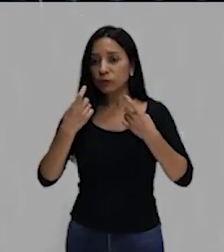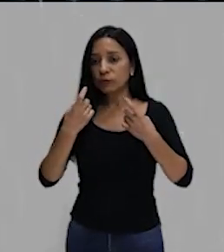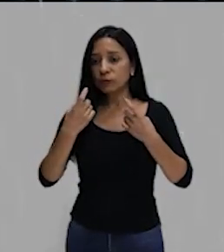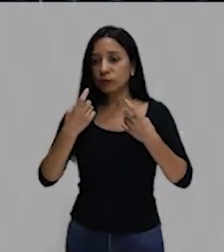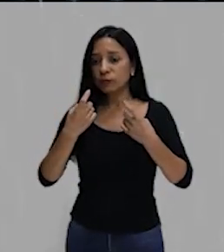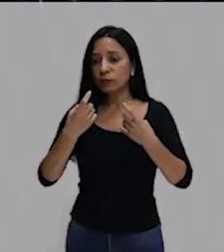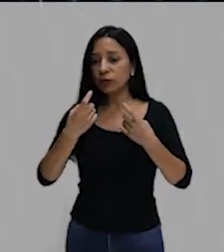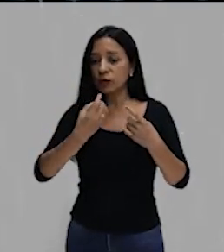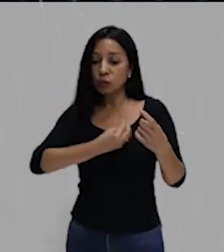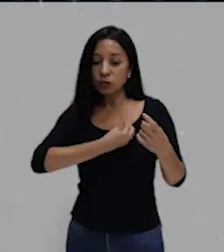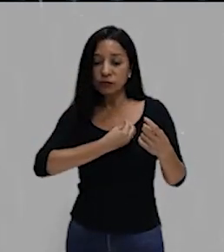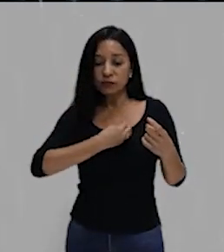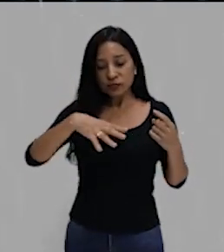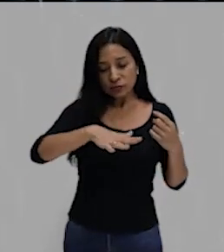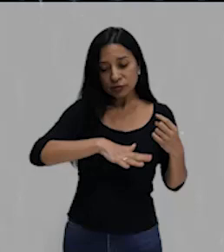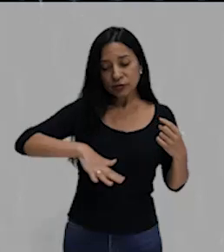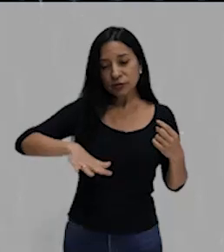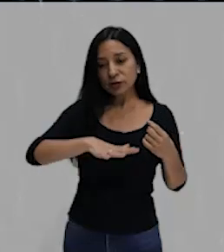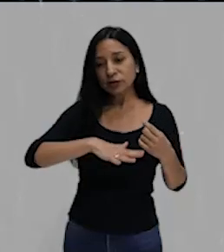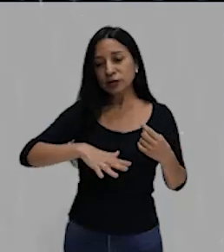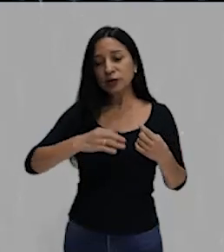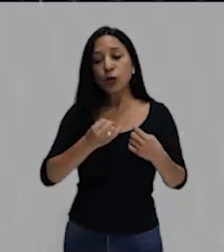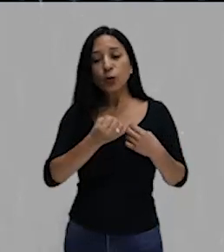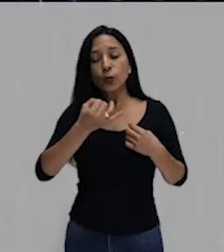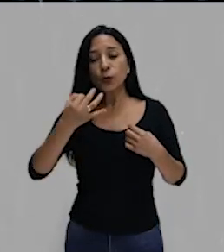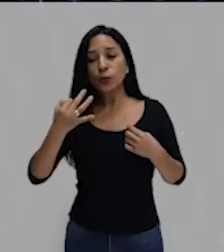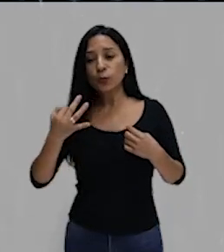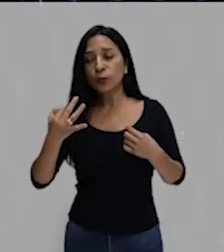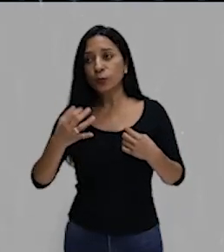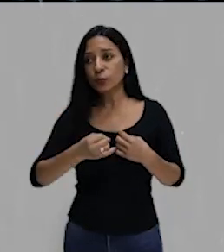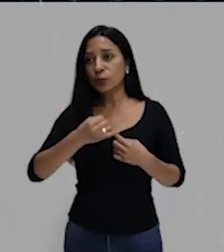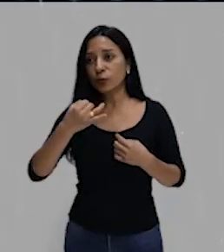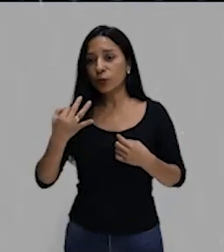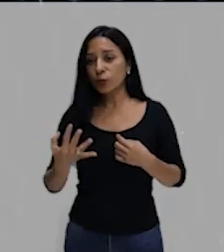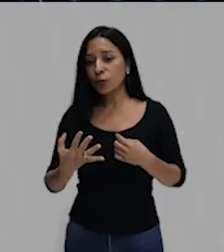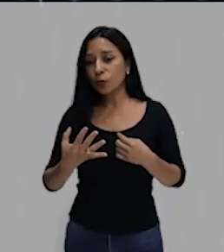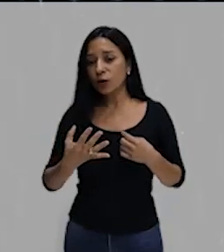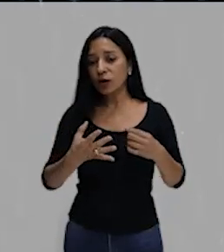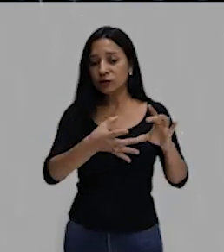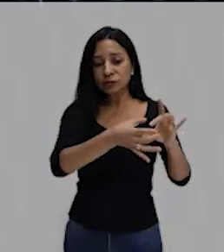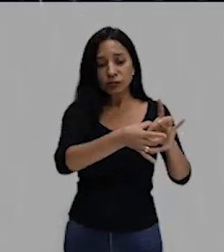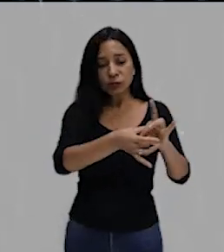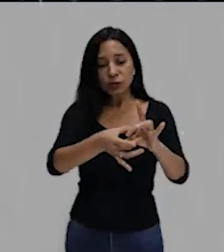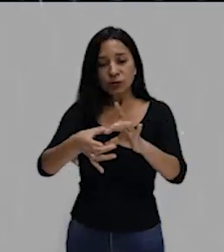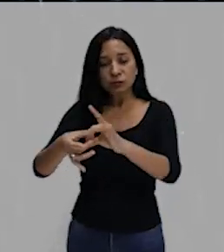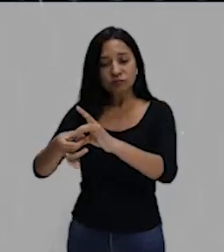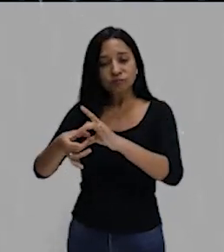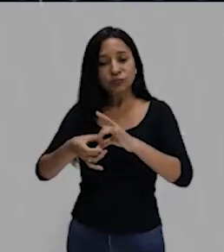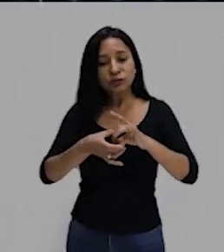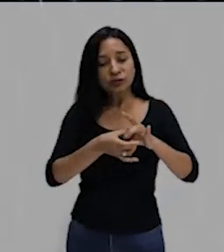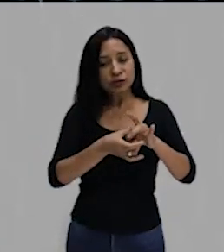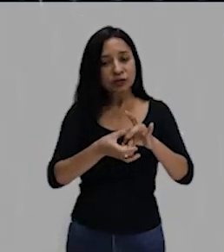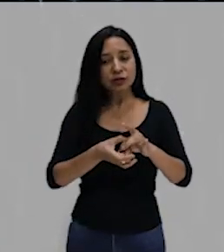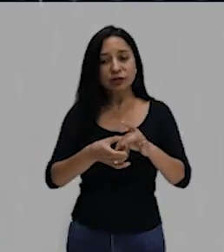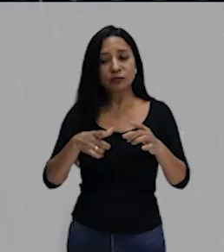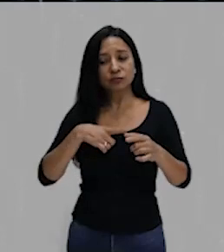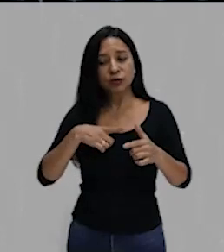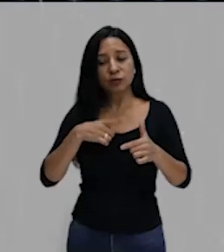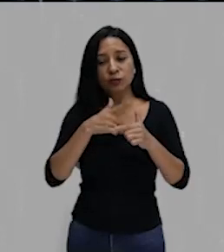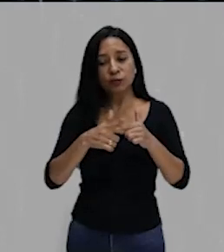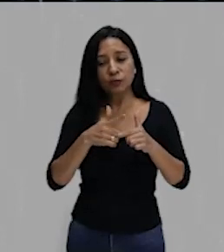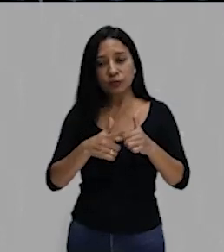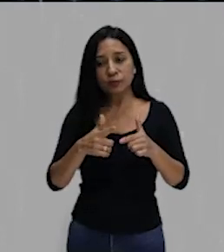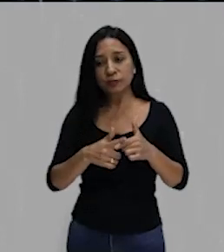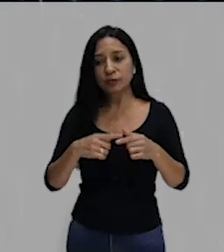seres vivos daquela área. Quais serão as cadeias alimentares que serão afetadas? Então, a gente